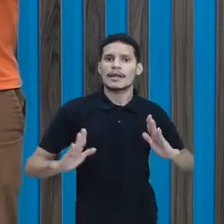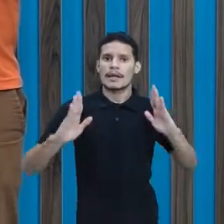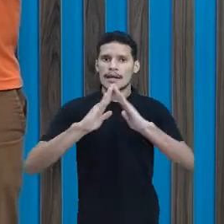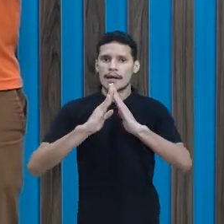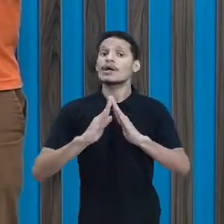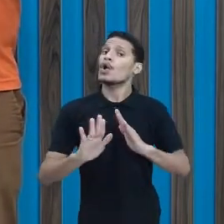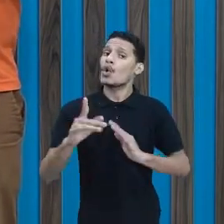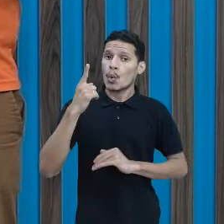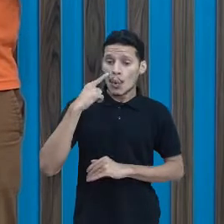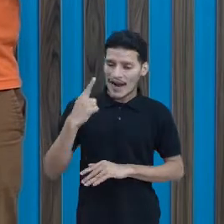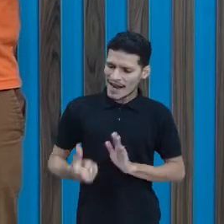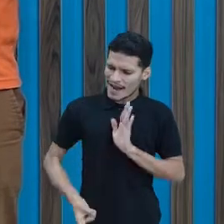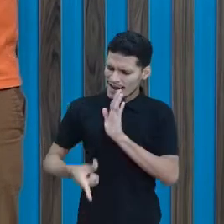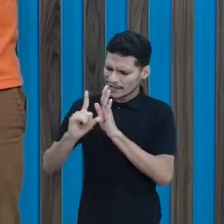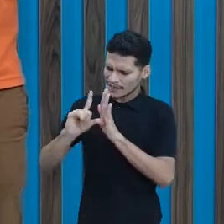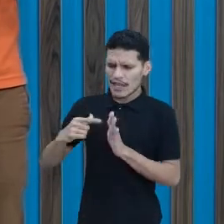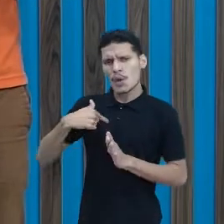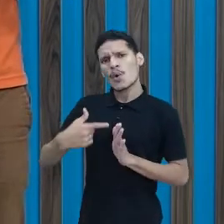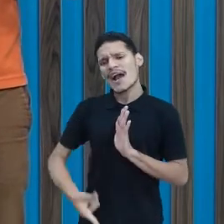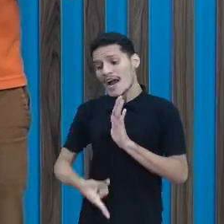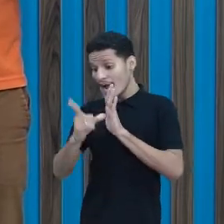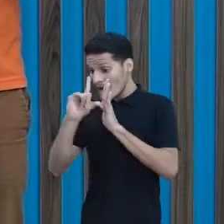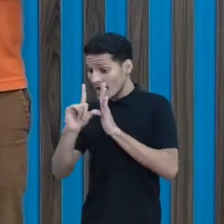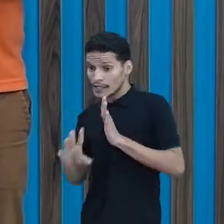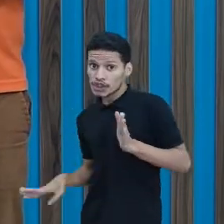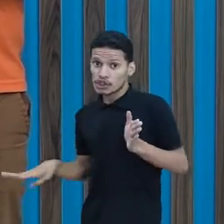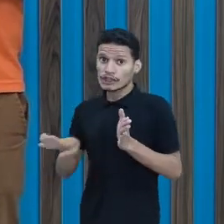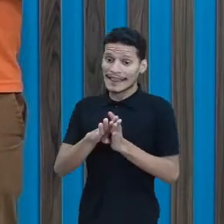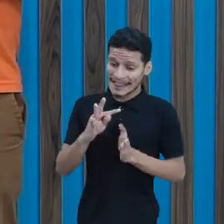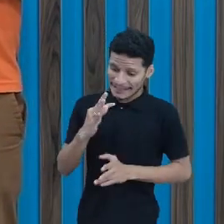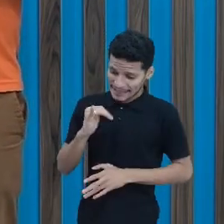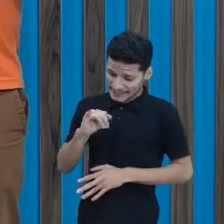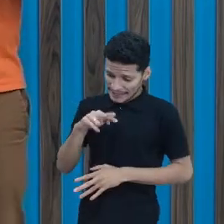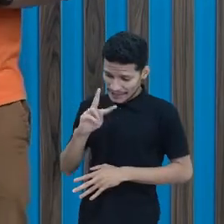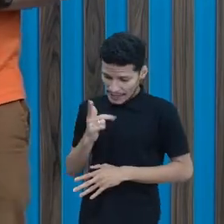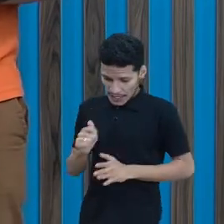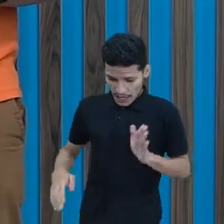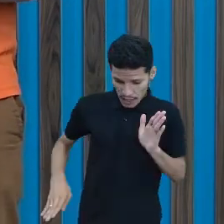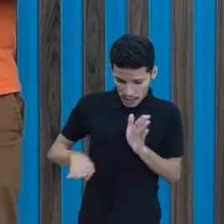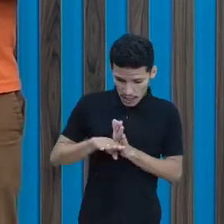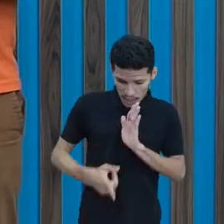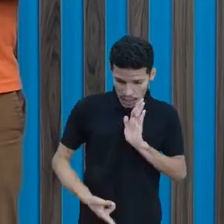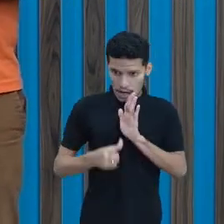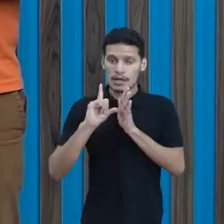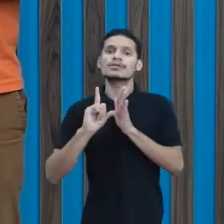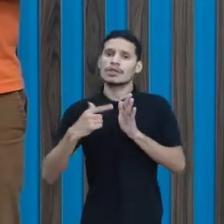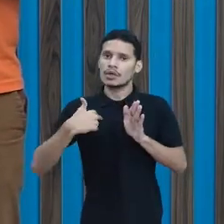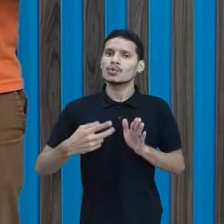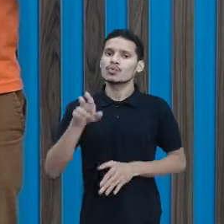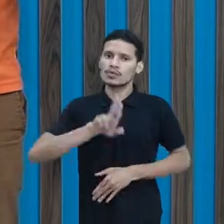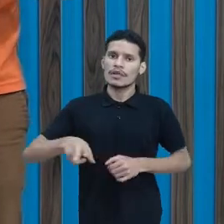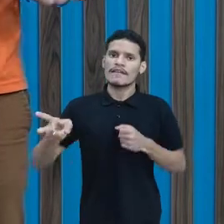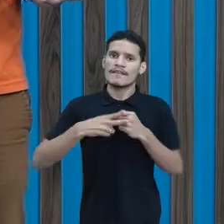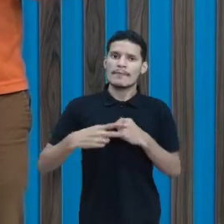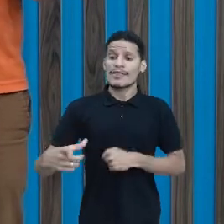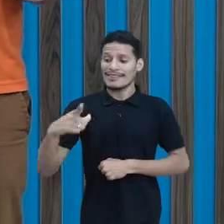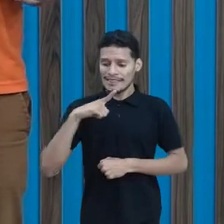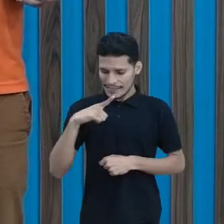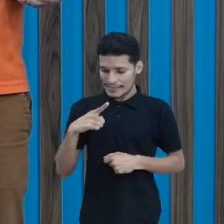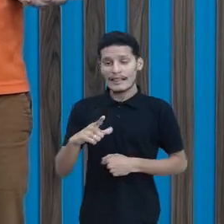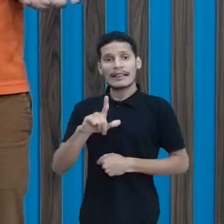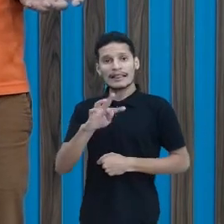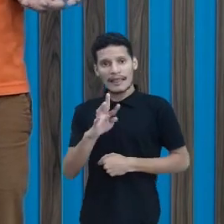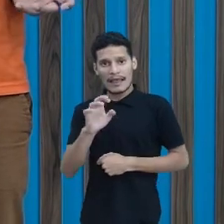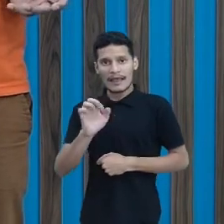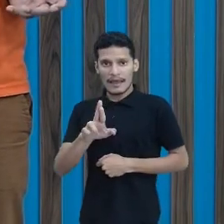tinha chegado em casa, esse chegado, ou seja, né, tinha, eu usei o verbo ter, chegado, usei o